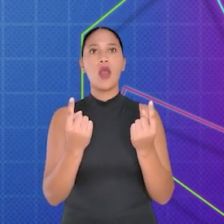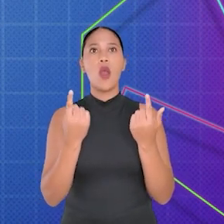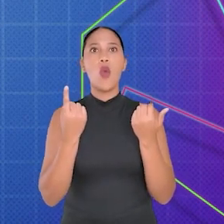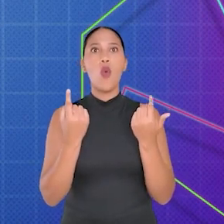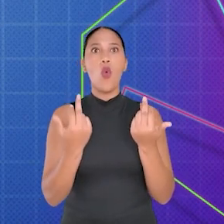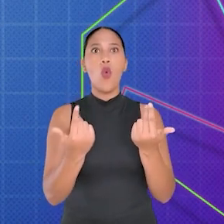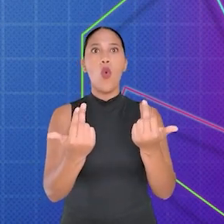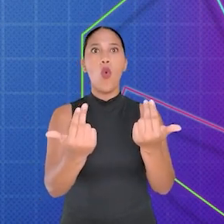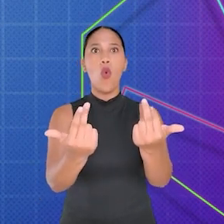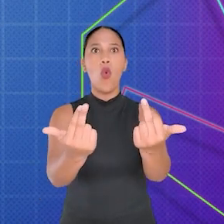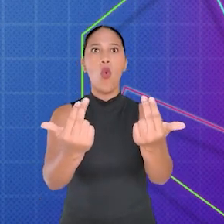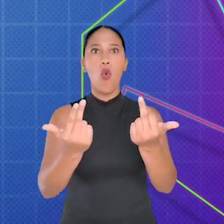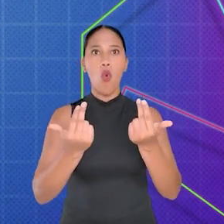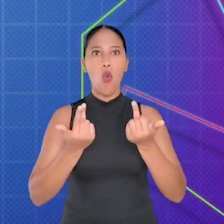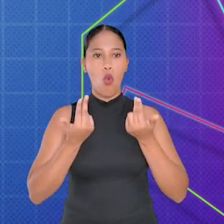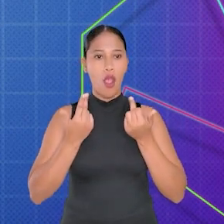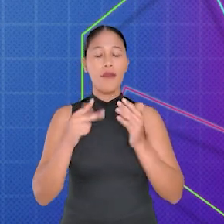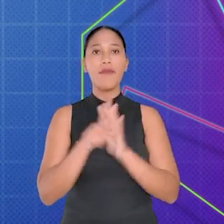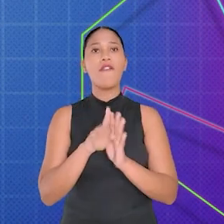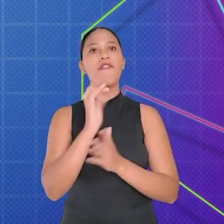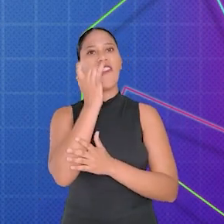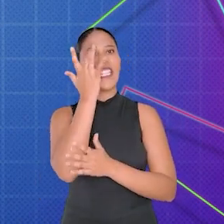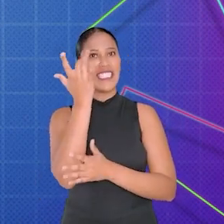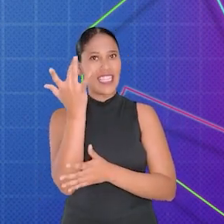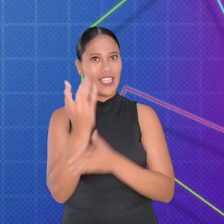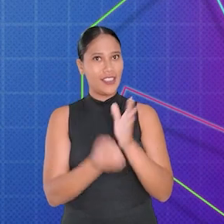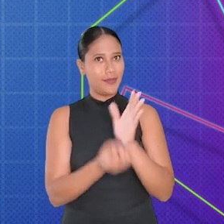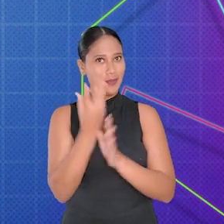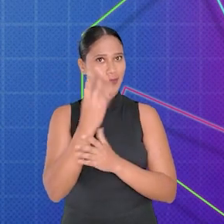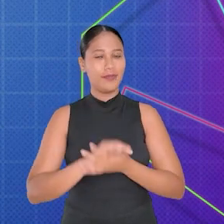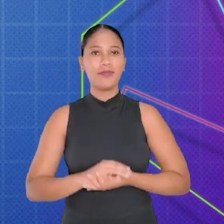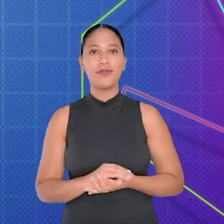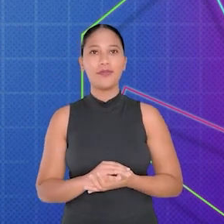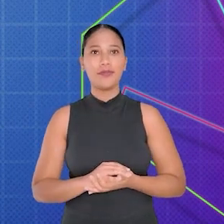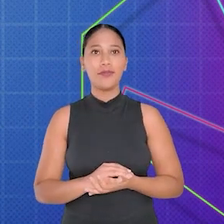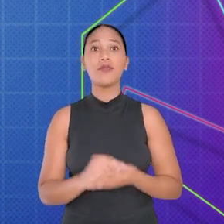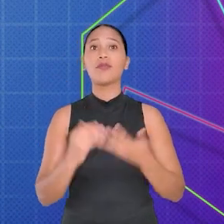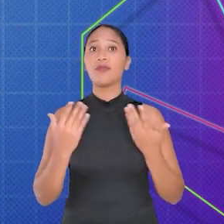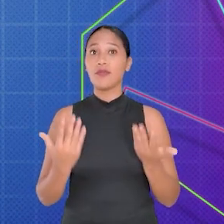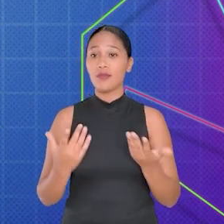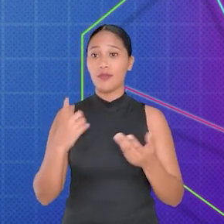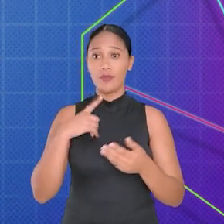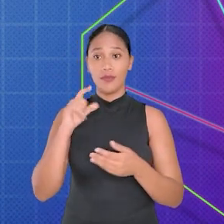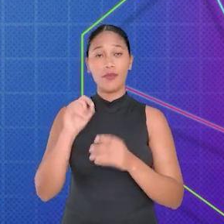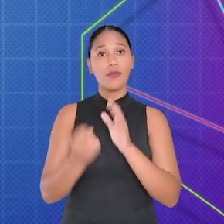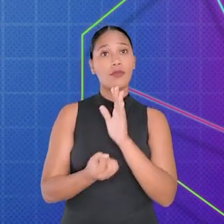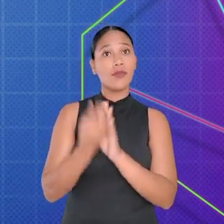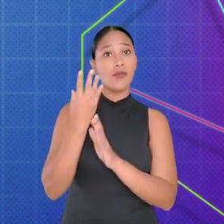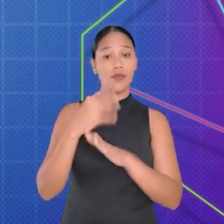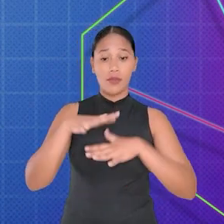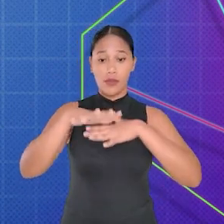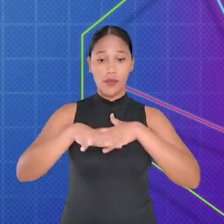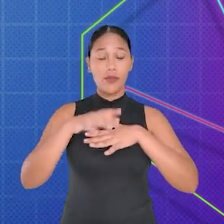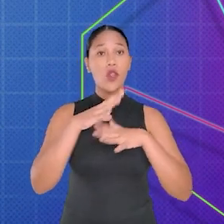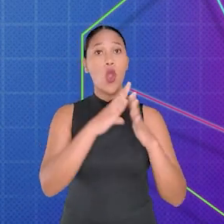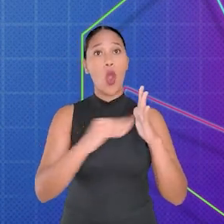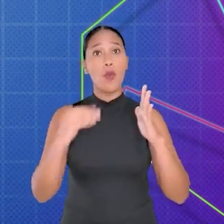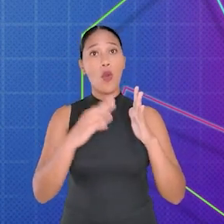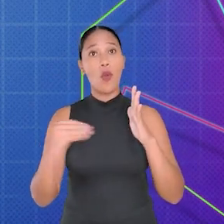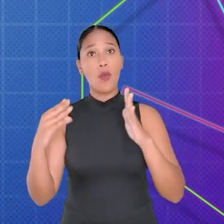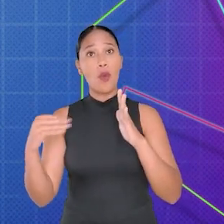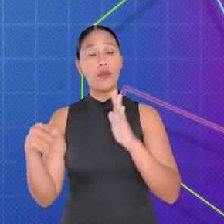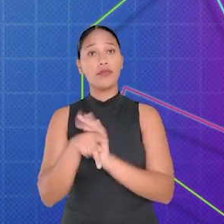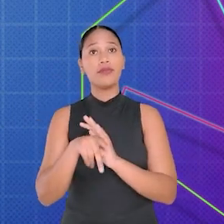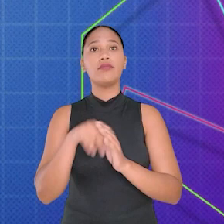Array cria uma matriz de cópias de um objeto, permitindo criar padrões repetitivos e objetos complexos rapidamente. O